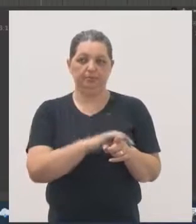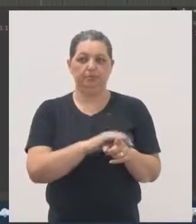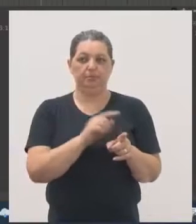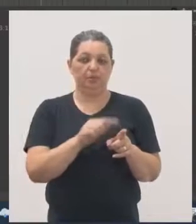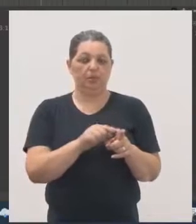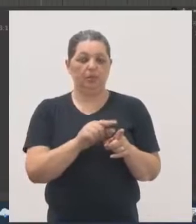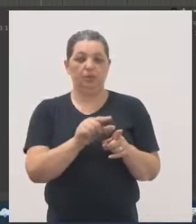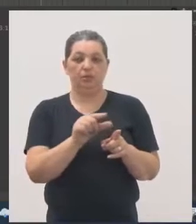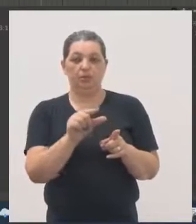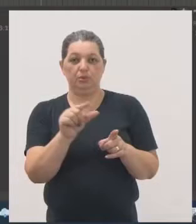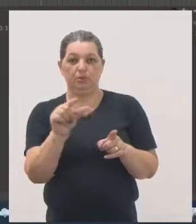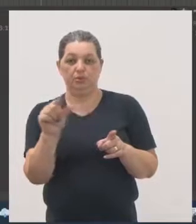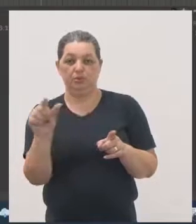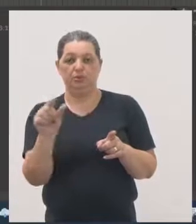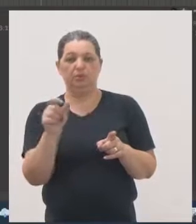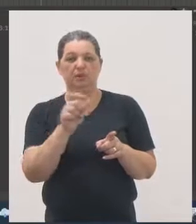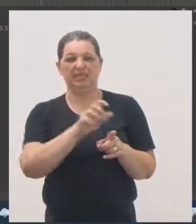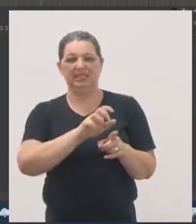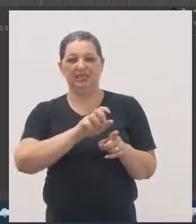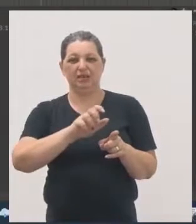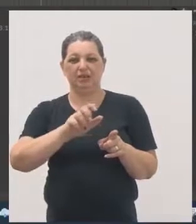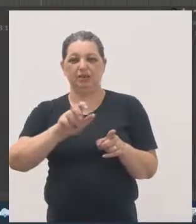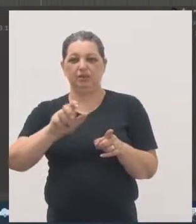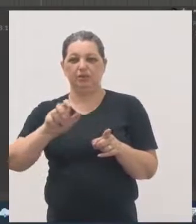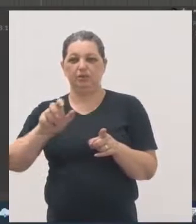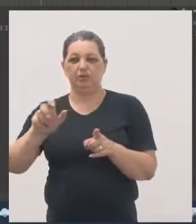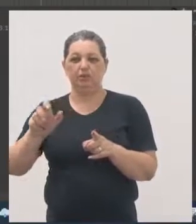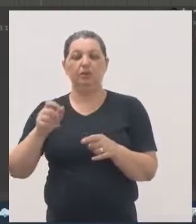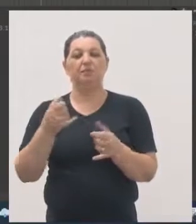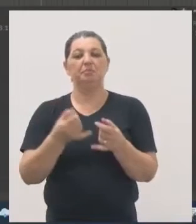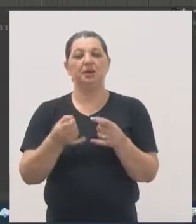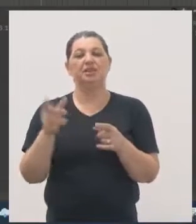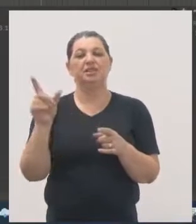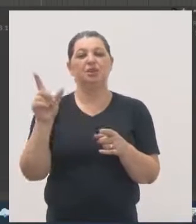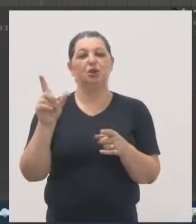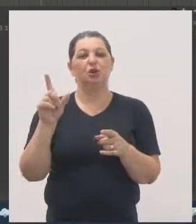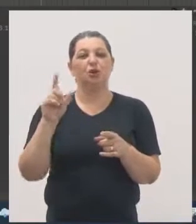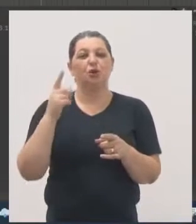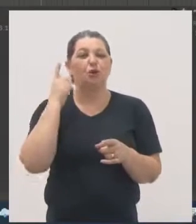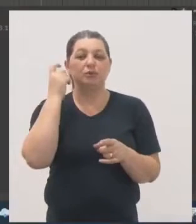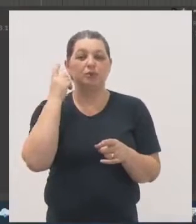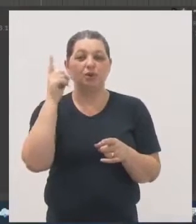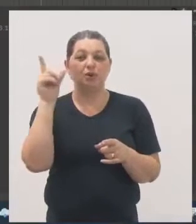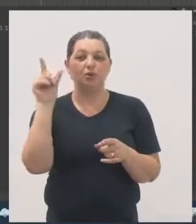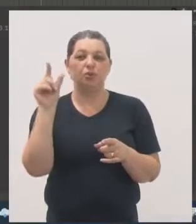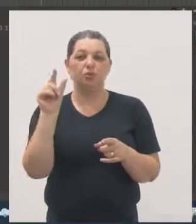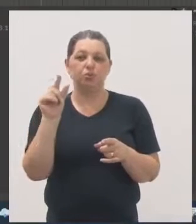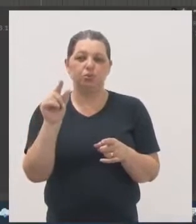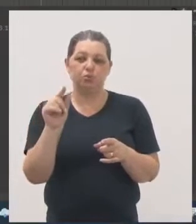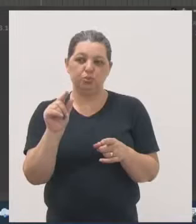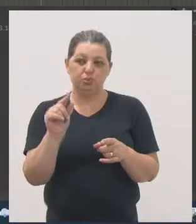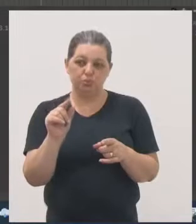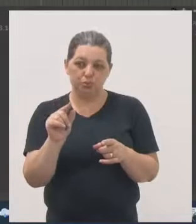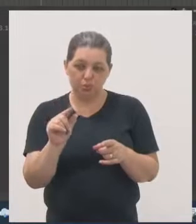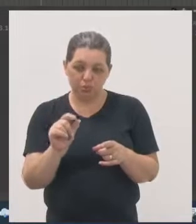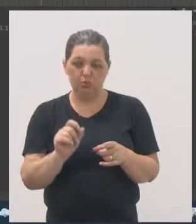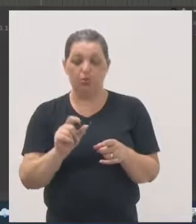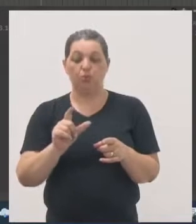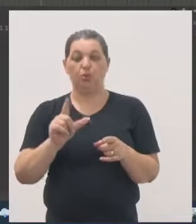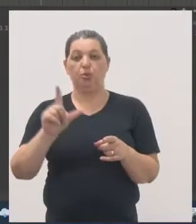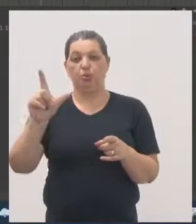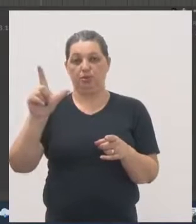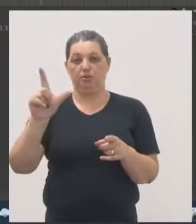e traz para cá. É como se a gente abaixasse o volume e ele vai aumentando vagarosamente. E a